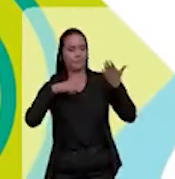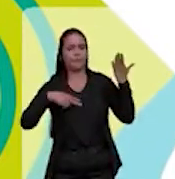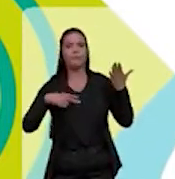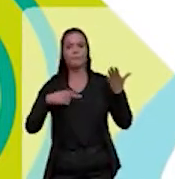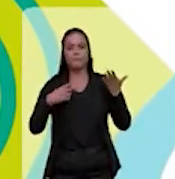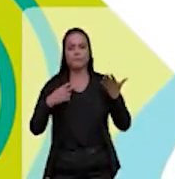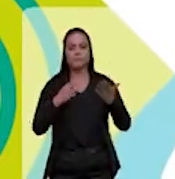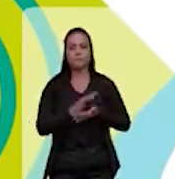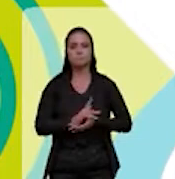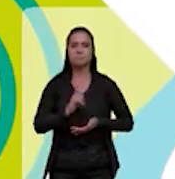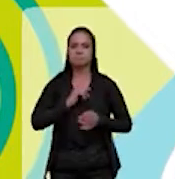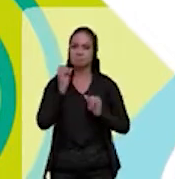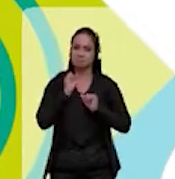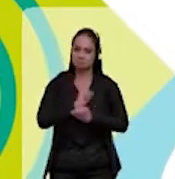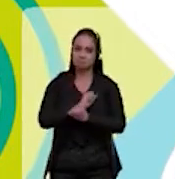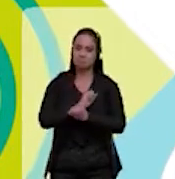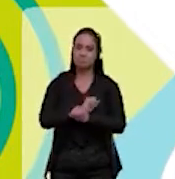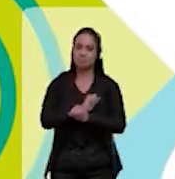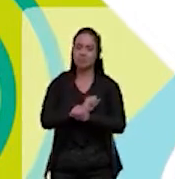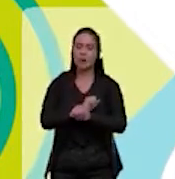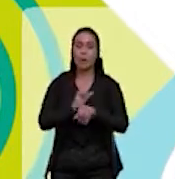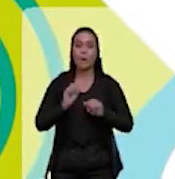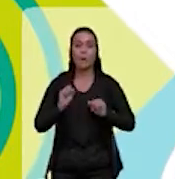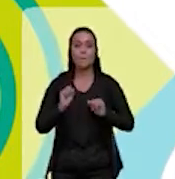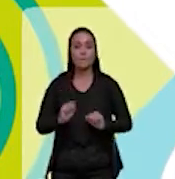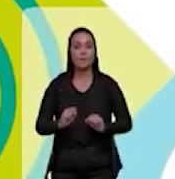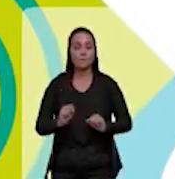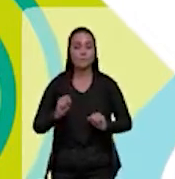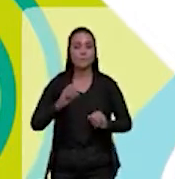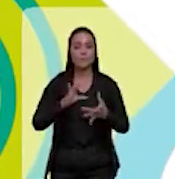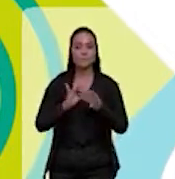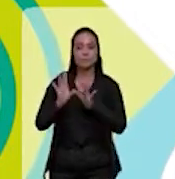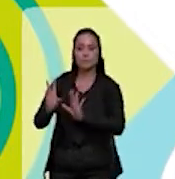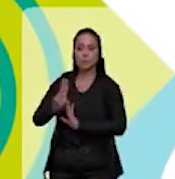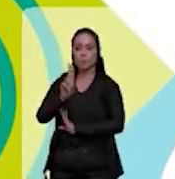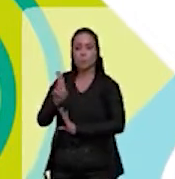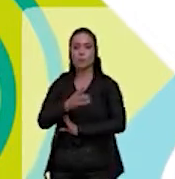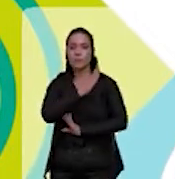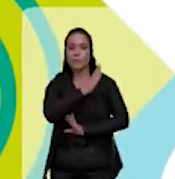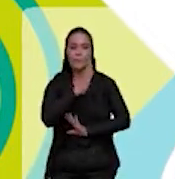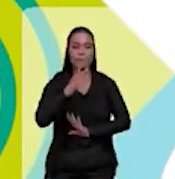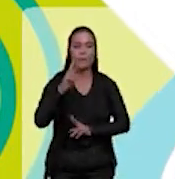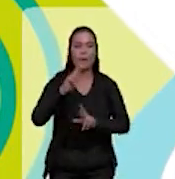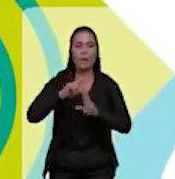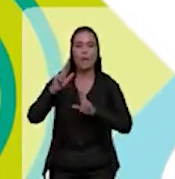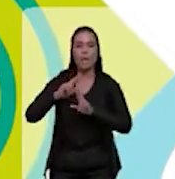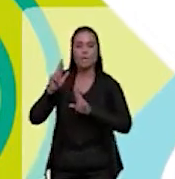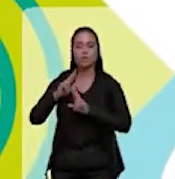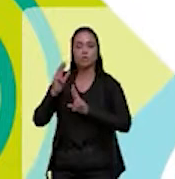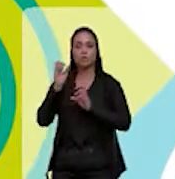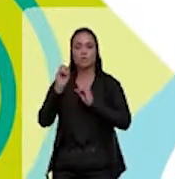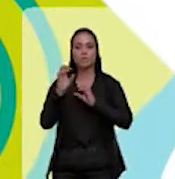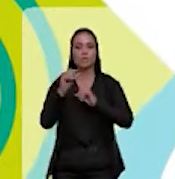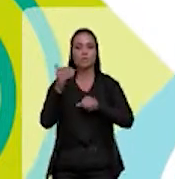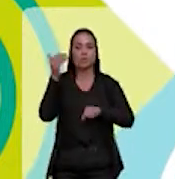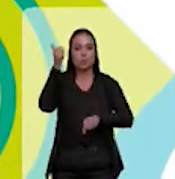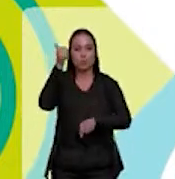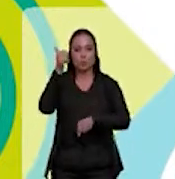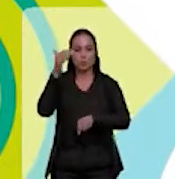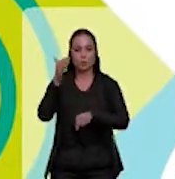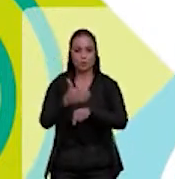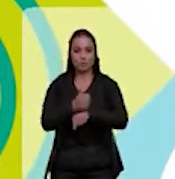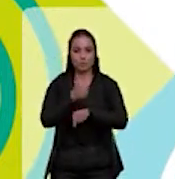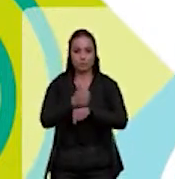e de referência esperava-se que fosse possível disponibilizar aos usuários das bibliotecas da rede de ensino do Itamarati no exterior